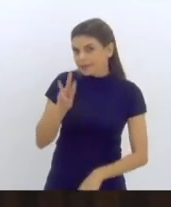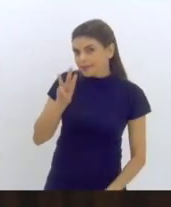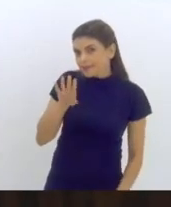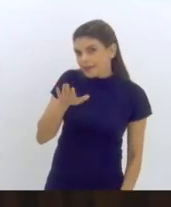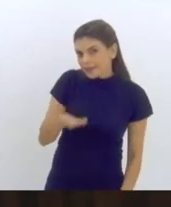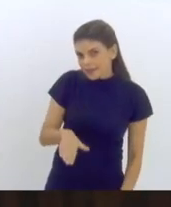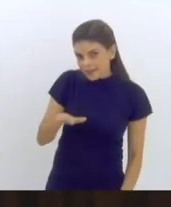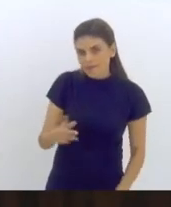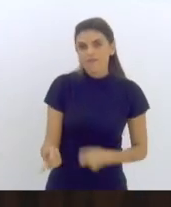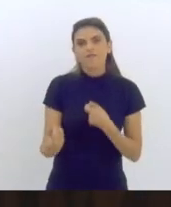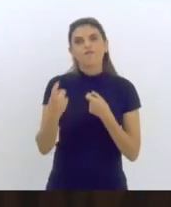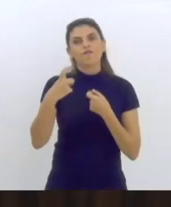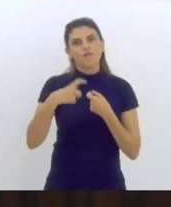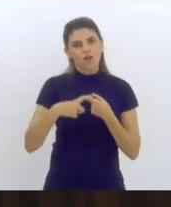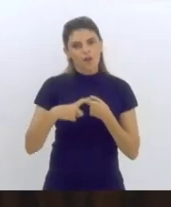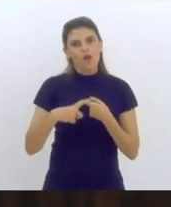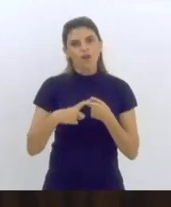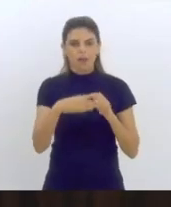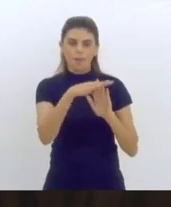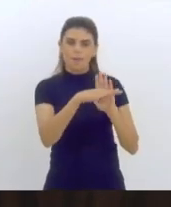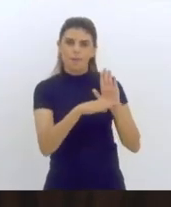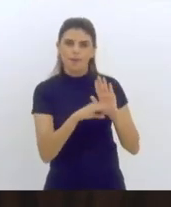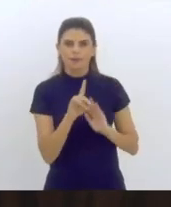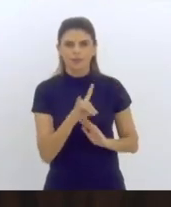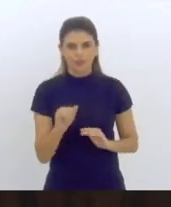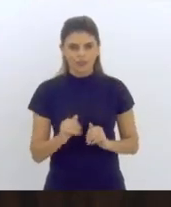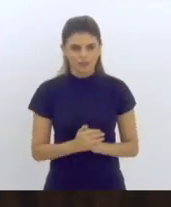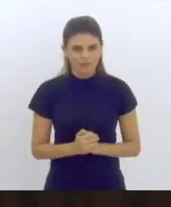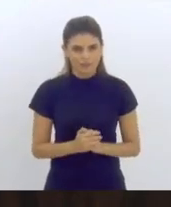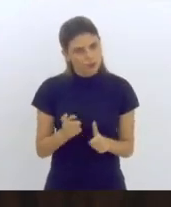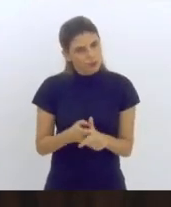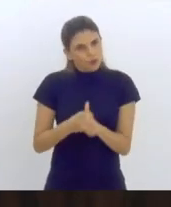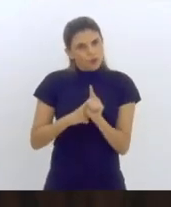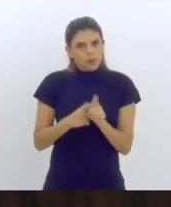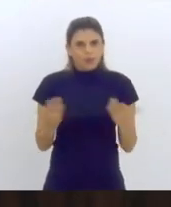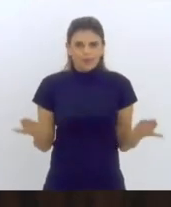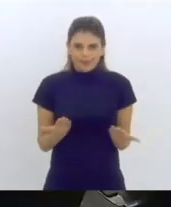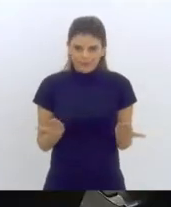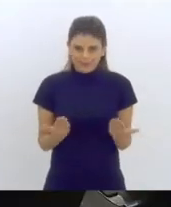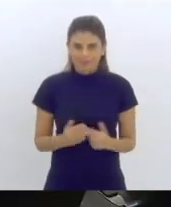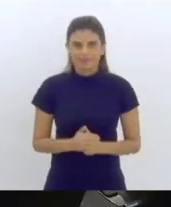quando retornaremos com a ordem do dia. Está suspensa a sessão. se não passaram Obrigado.